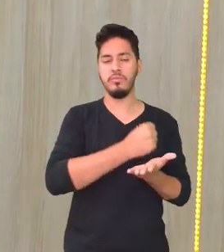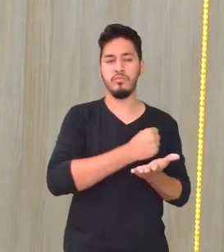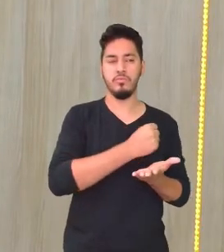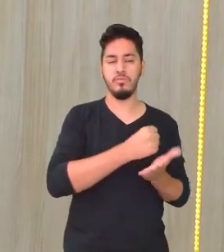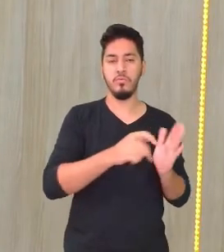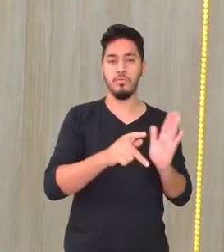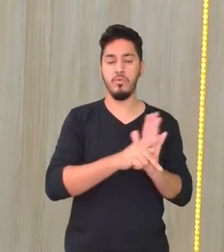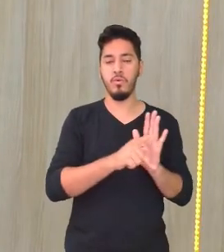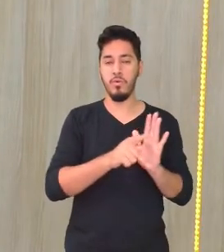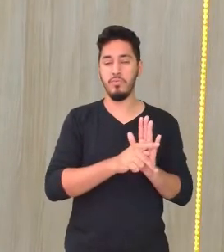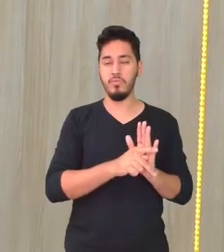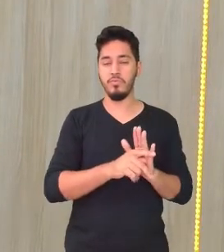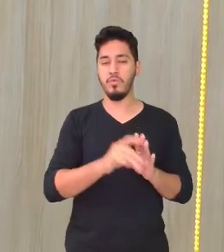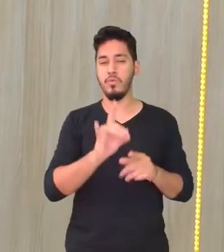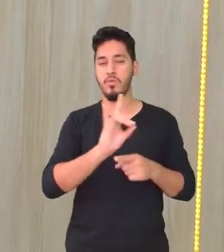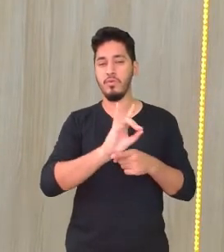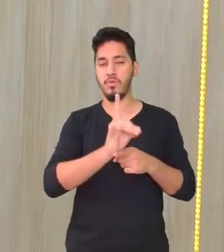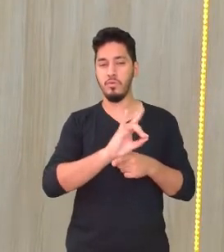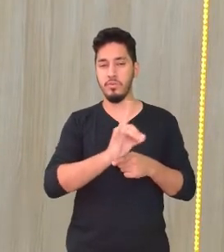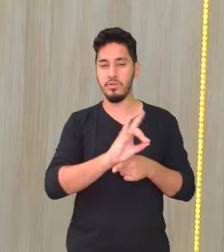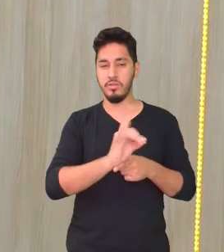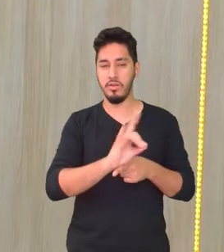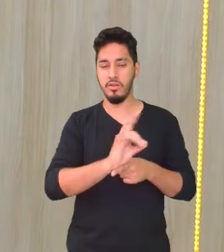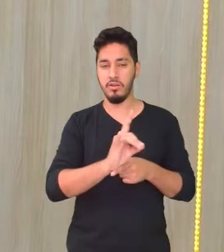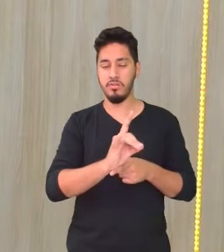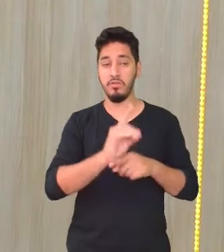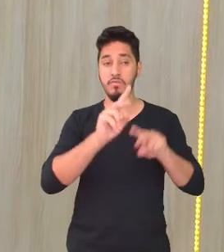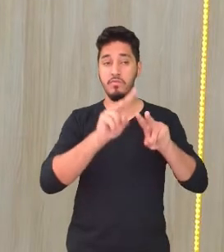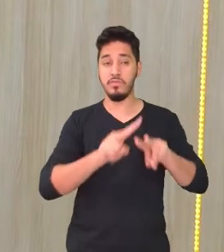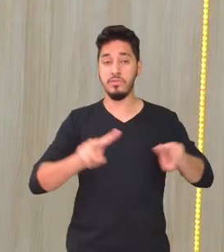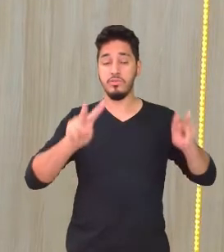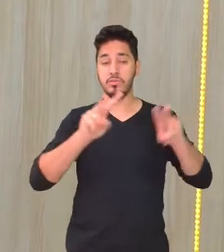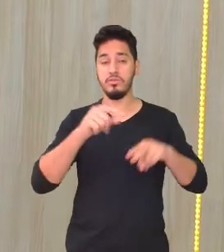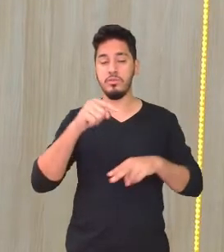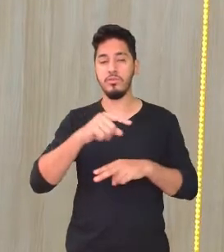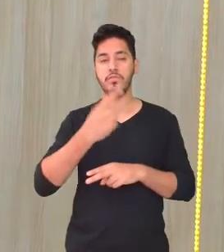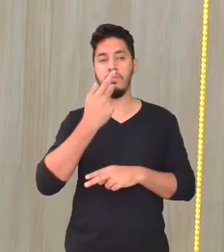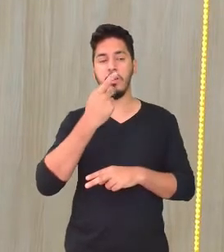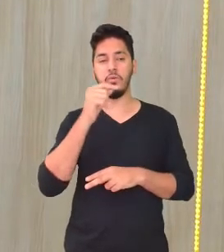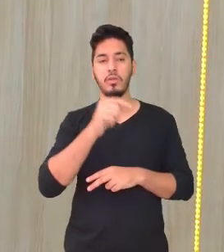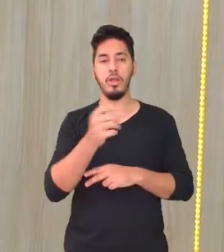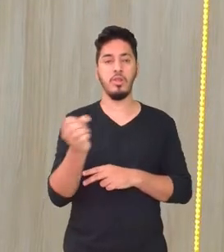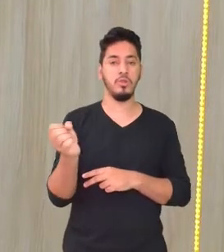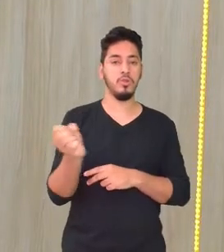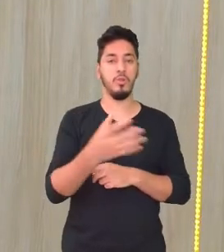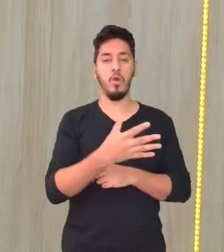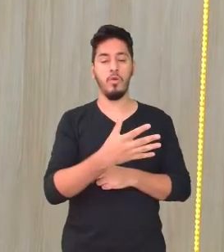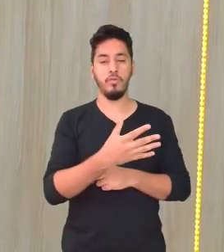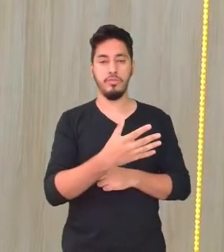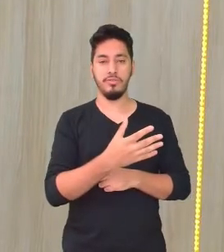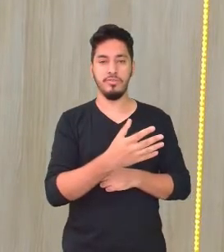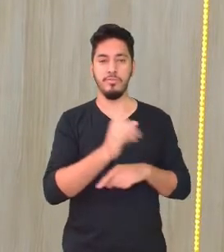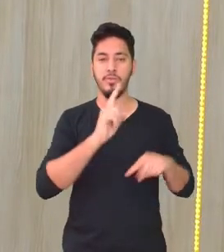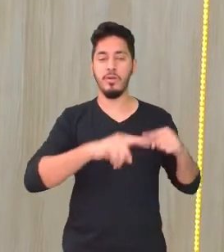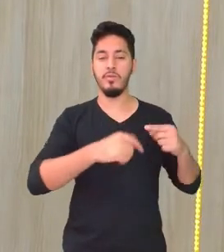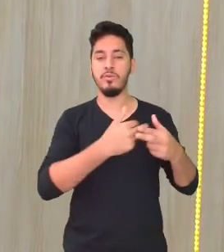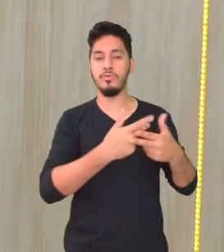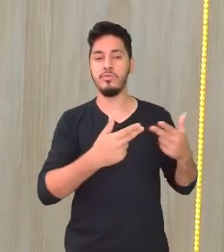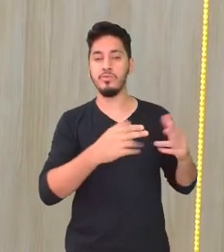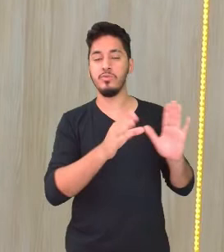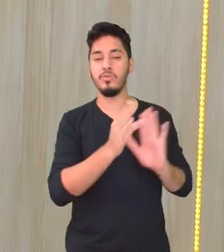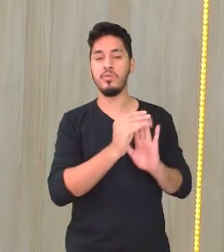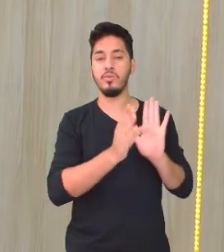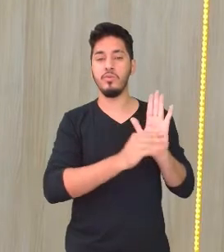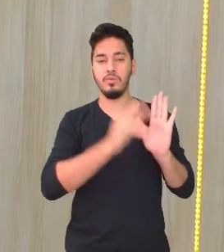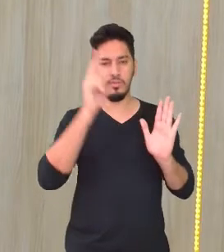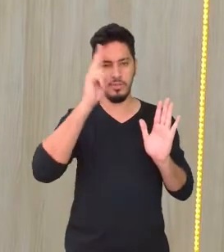documentários, tentando trazer aí visões que eles colocam como sendo novas versões para determinados conteúdos